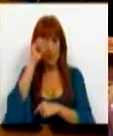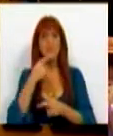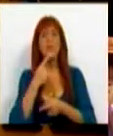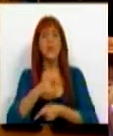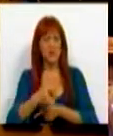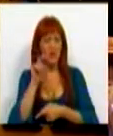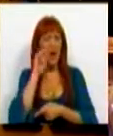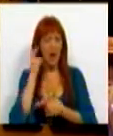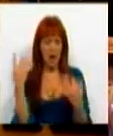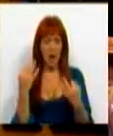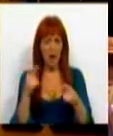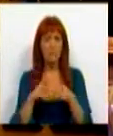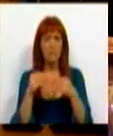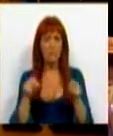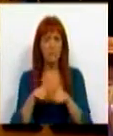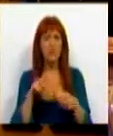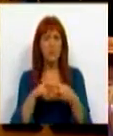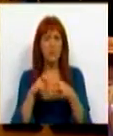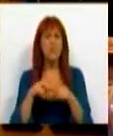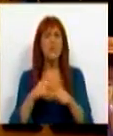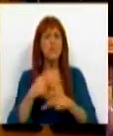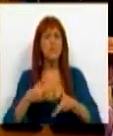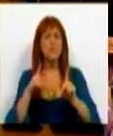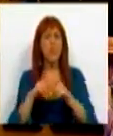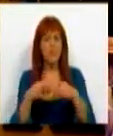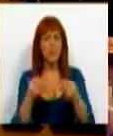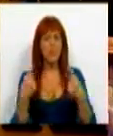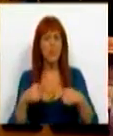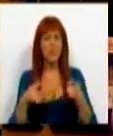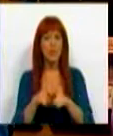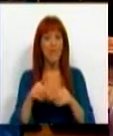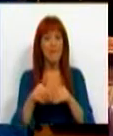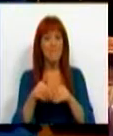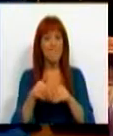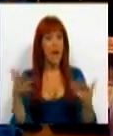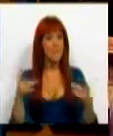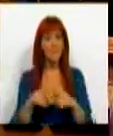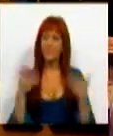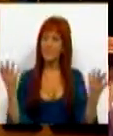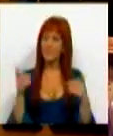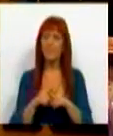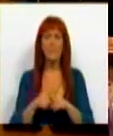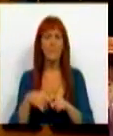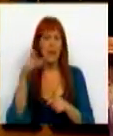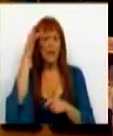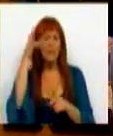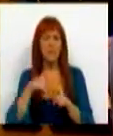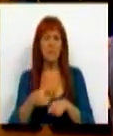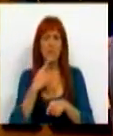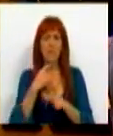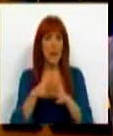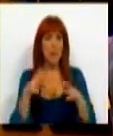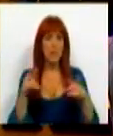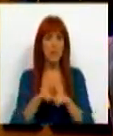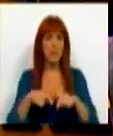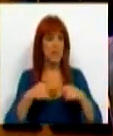já garantias de que irá resolver estas questões e que está disponível para as resolver no curto prazo. Ou seja, facilmente percebemos que a